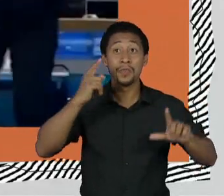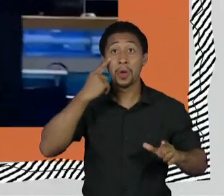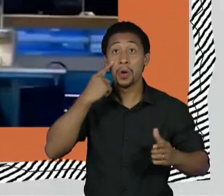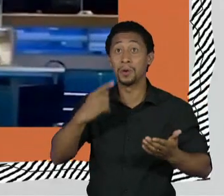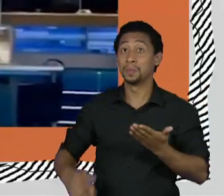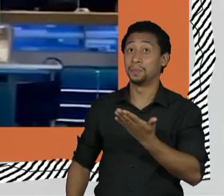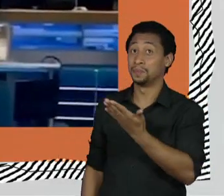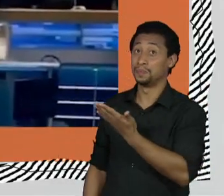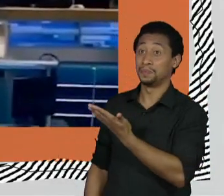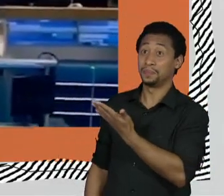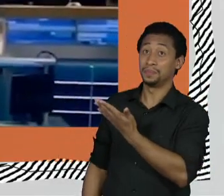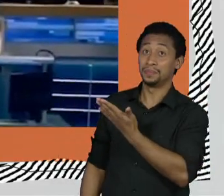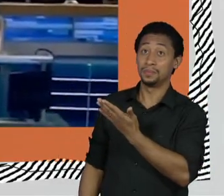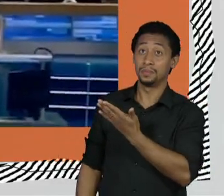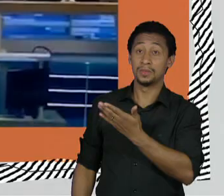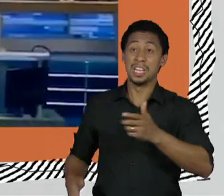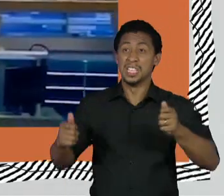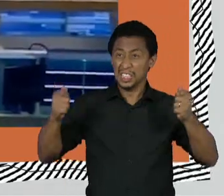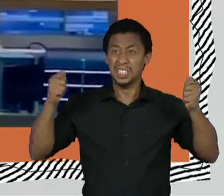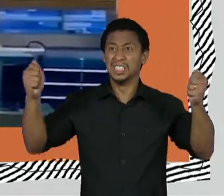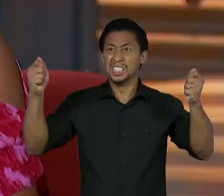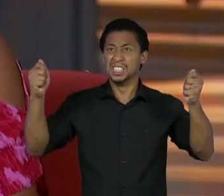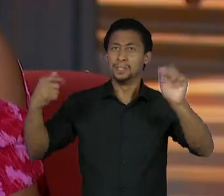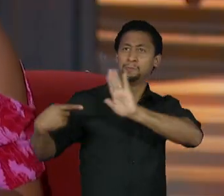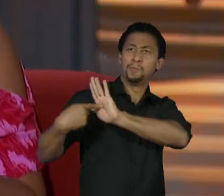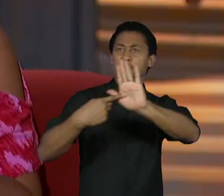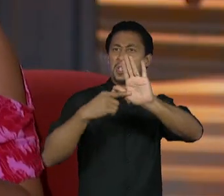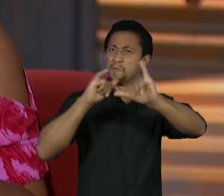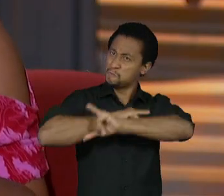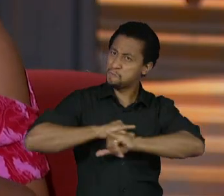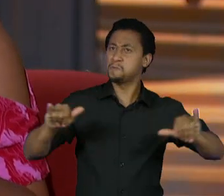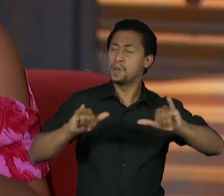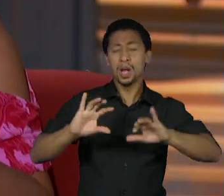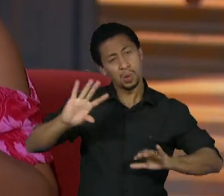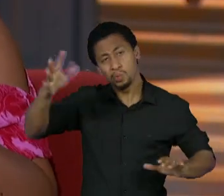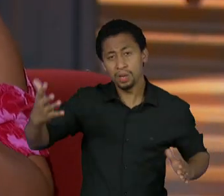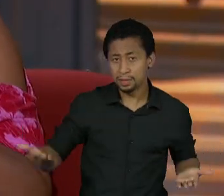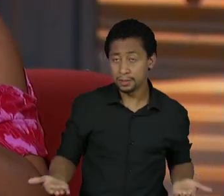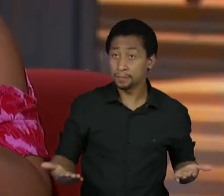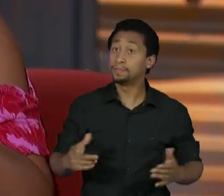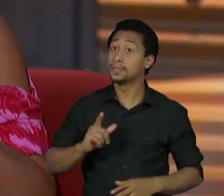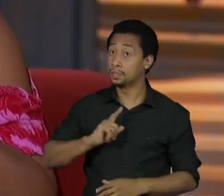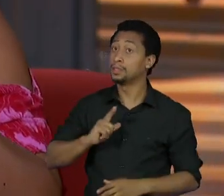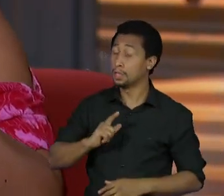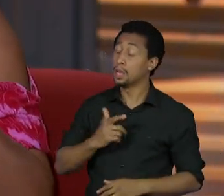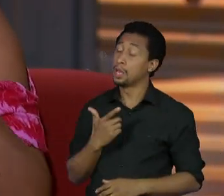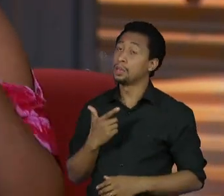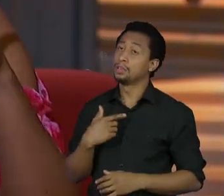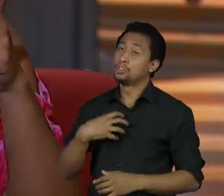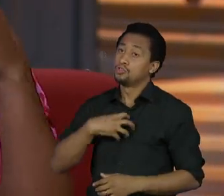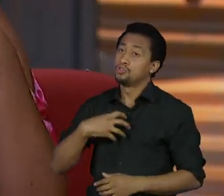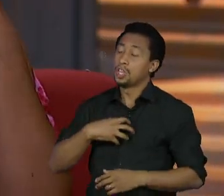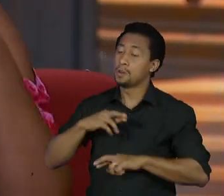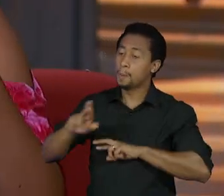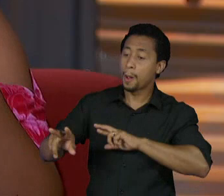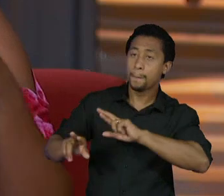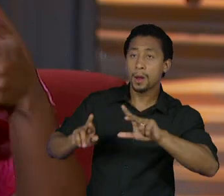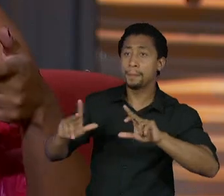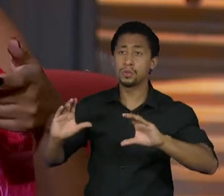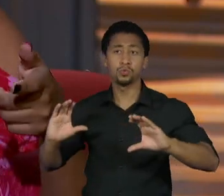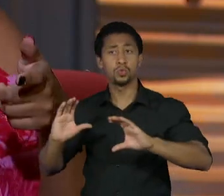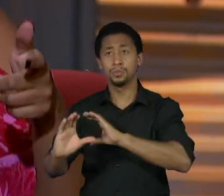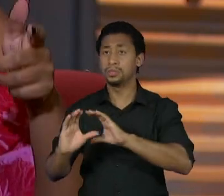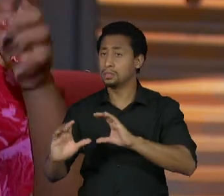telejornal. Tem outras formas de comunicar. E, inclusive, eu acho que, de certa forma, essa amplitude, né, da internet, das